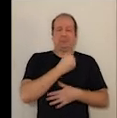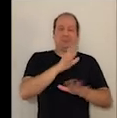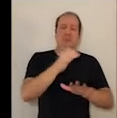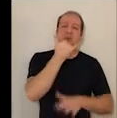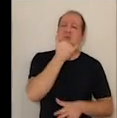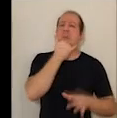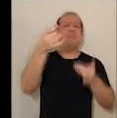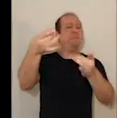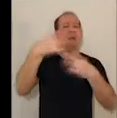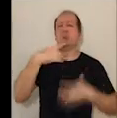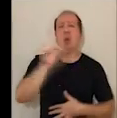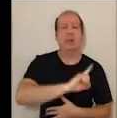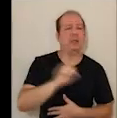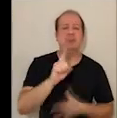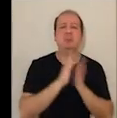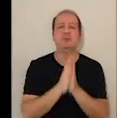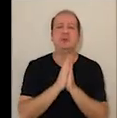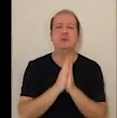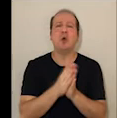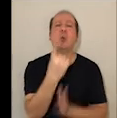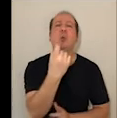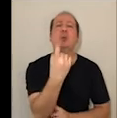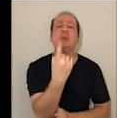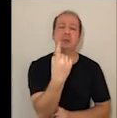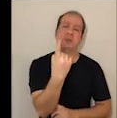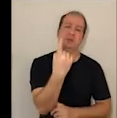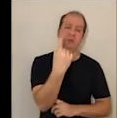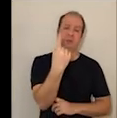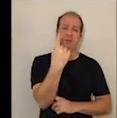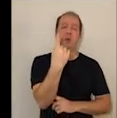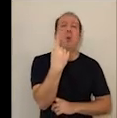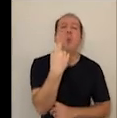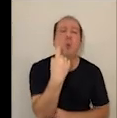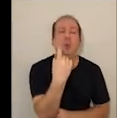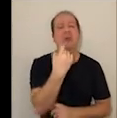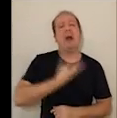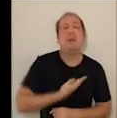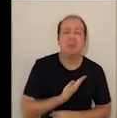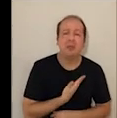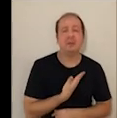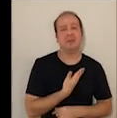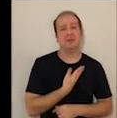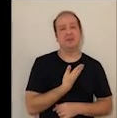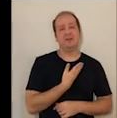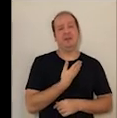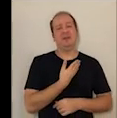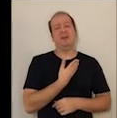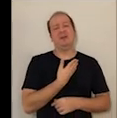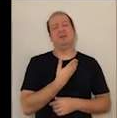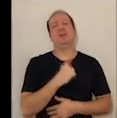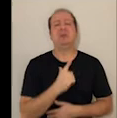Ai, amigo, não me abandone, não me abandone. É o único, caro senhor, é o único amigo que